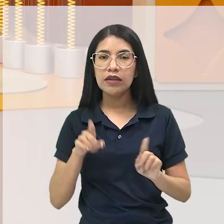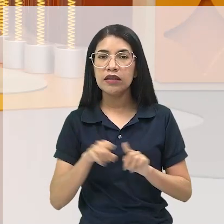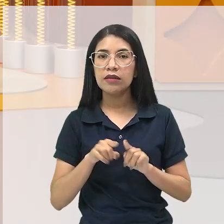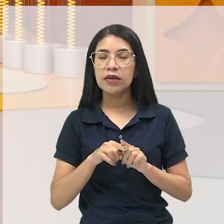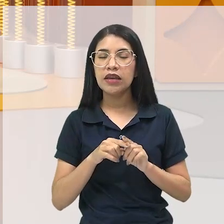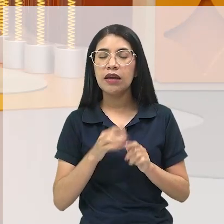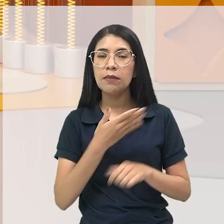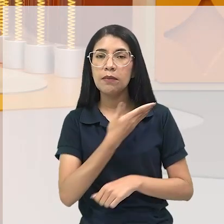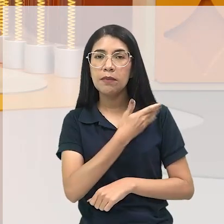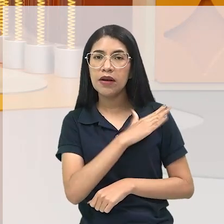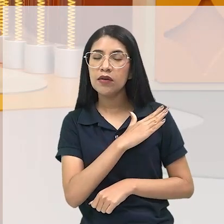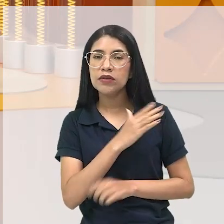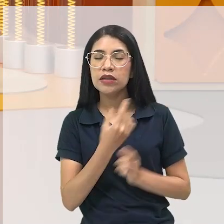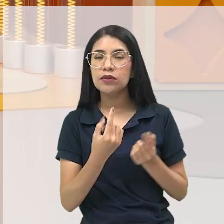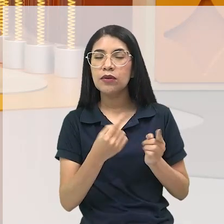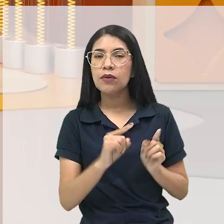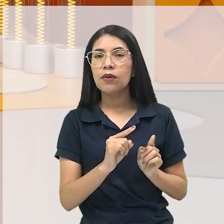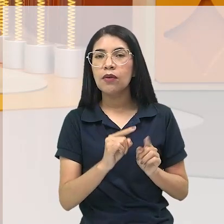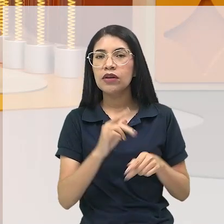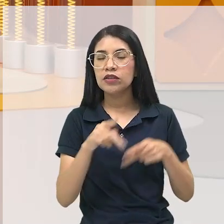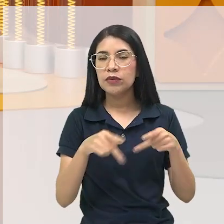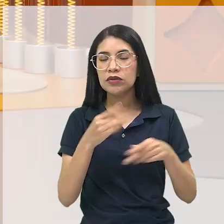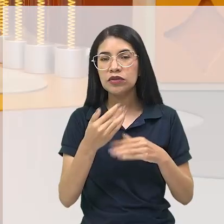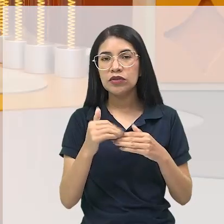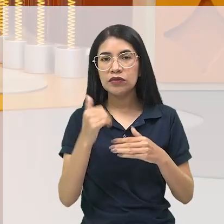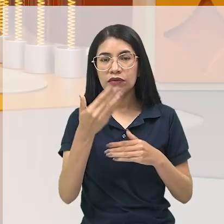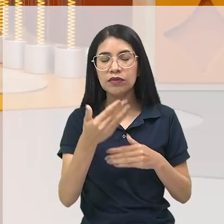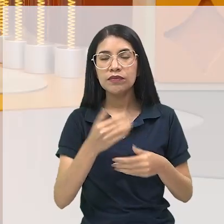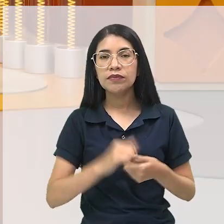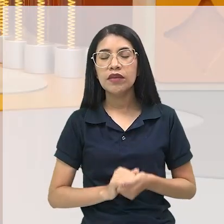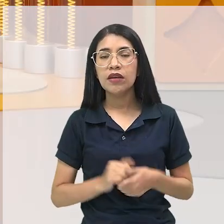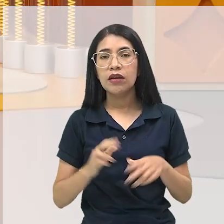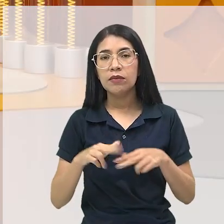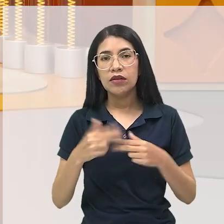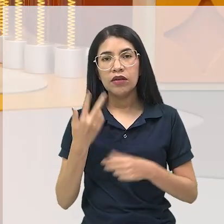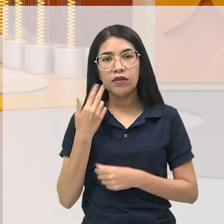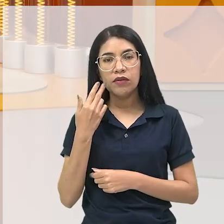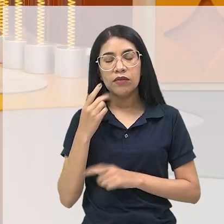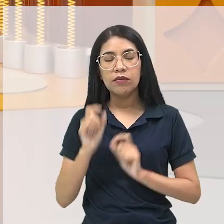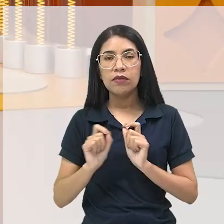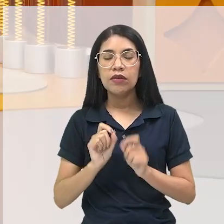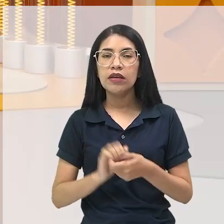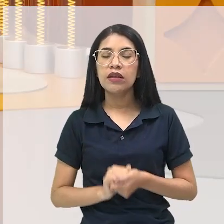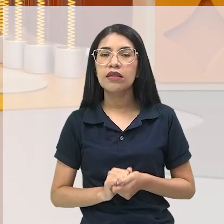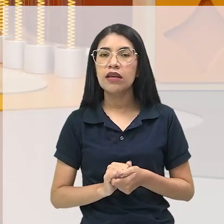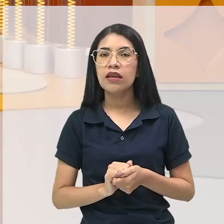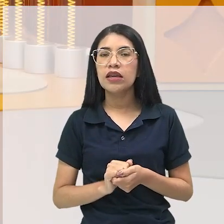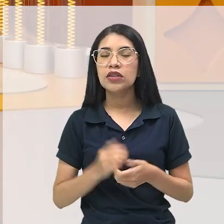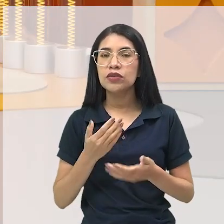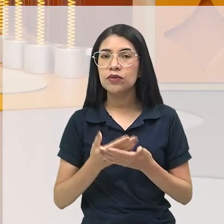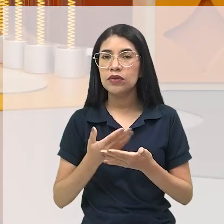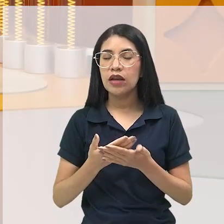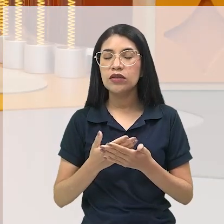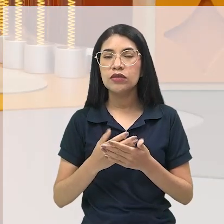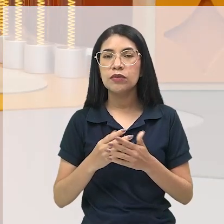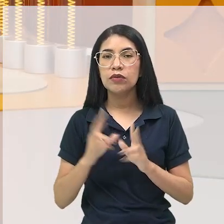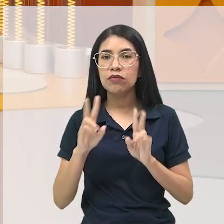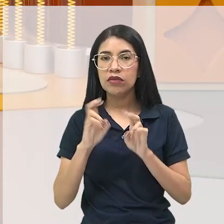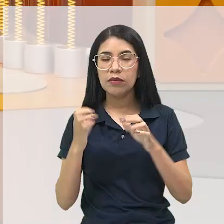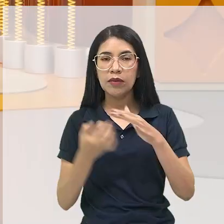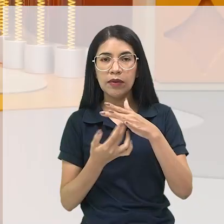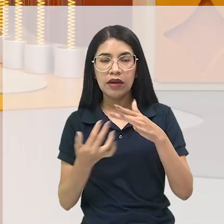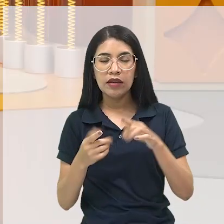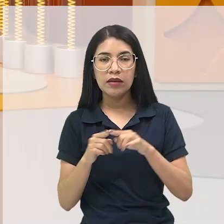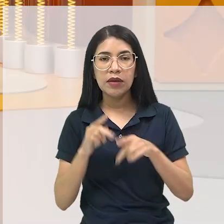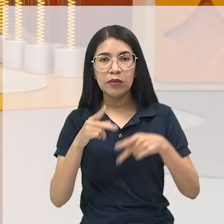o preconceito a pessoas que são de fora. É por isso que é muito comum a gente trabalhar não só sobre os imigrantes, mas sobre as